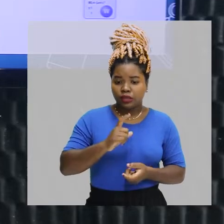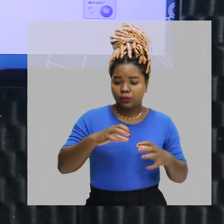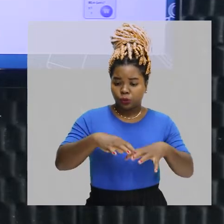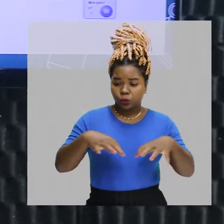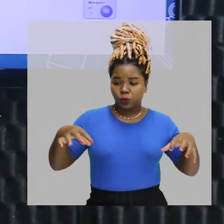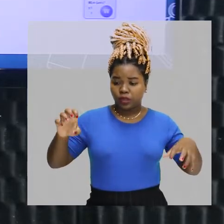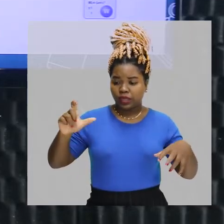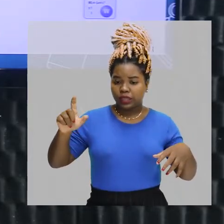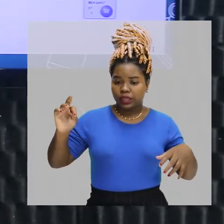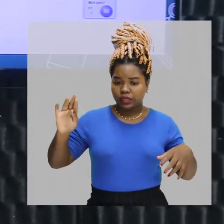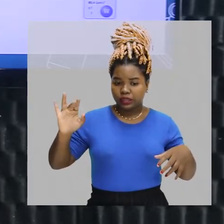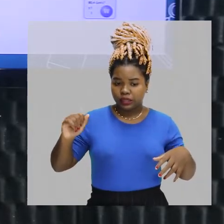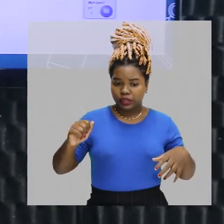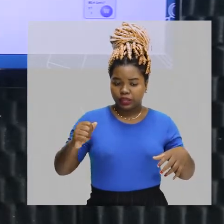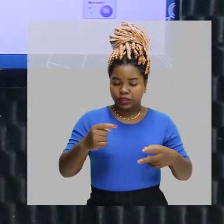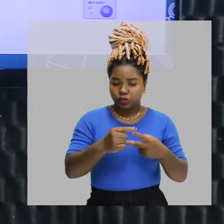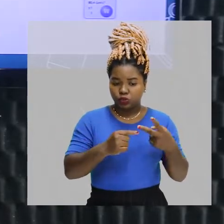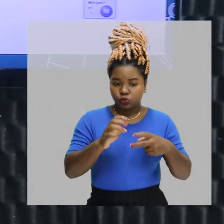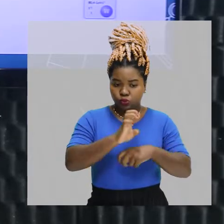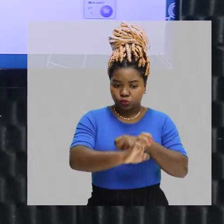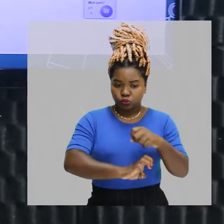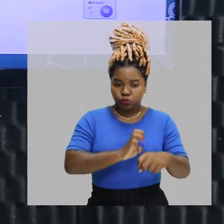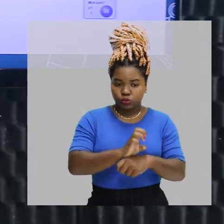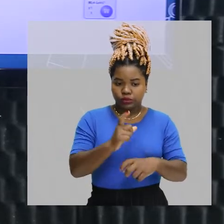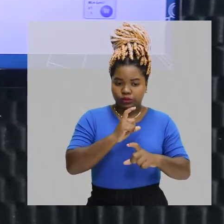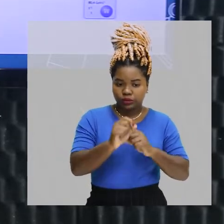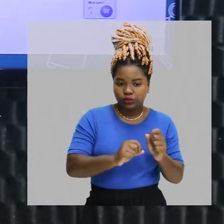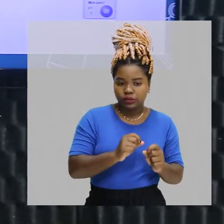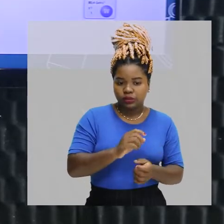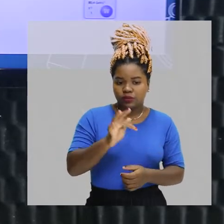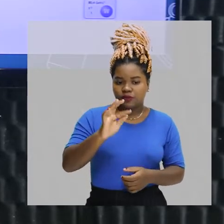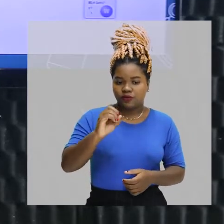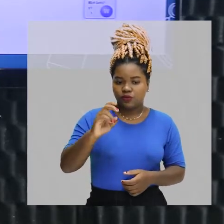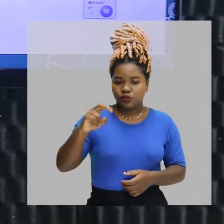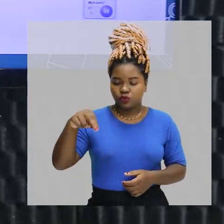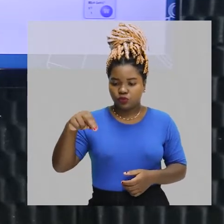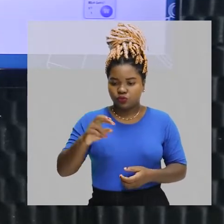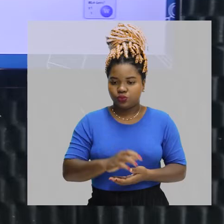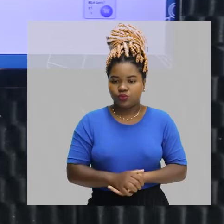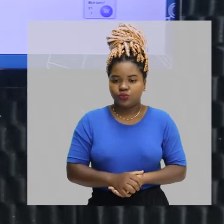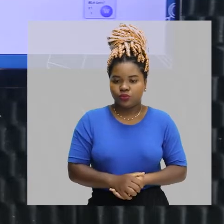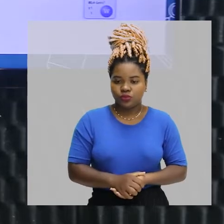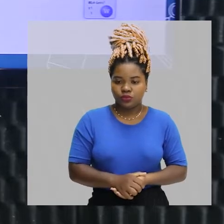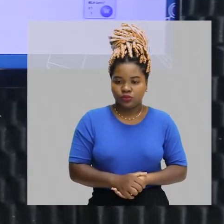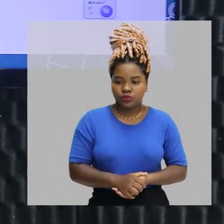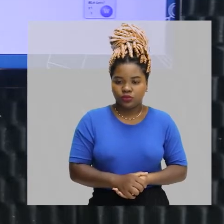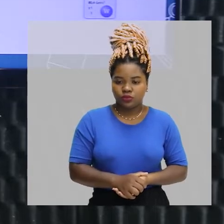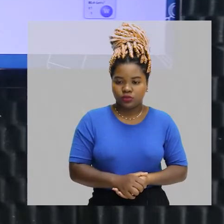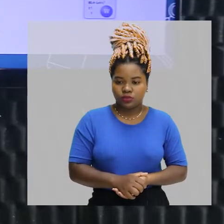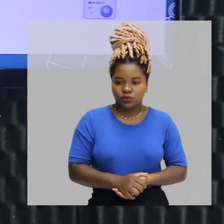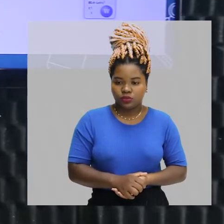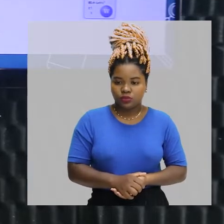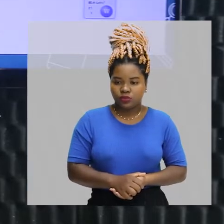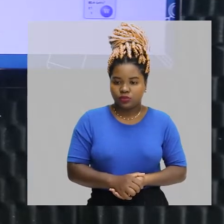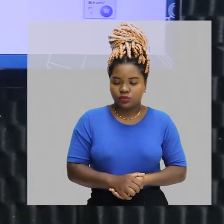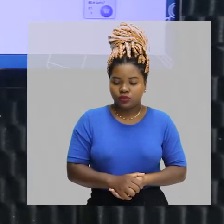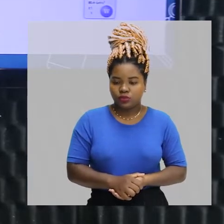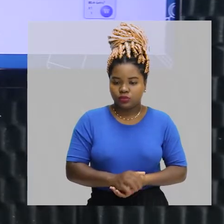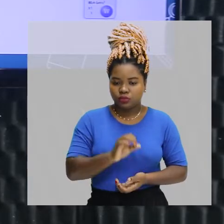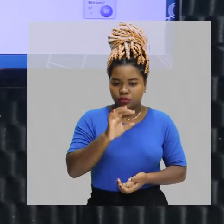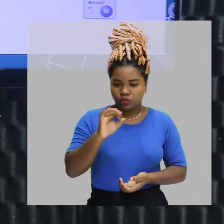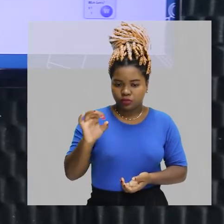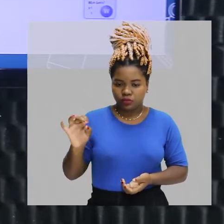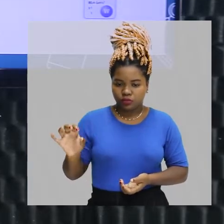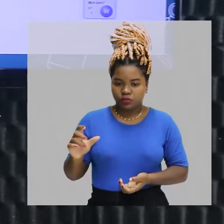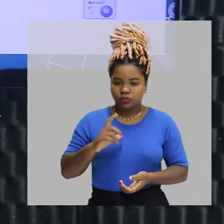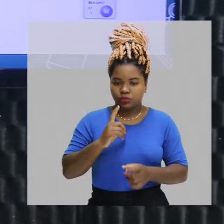por exemplo, certo? É mediada pelo bóson chamado de fóton, tá ok? Então, para cada mediação,